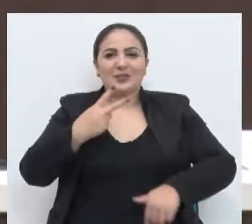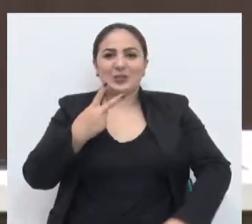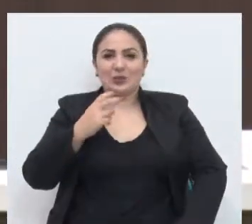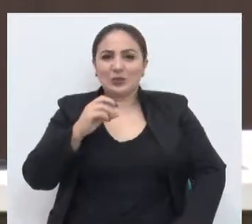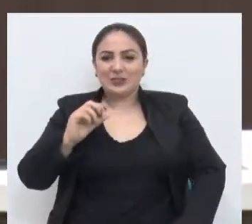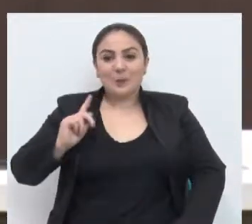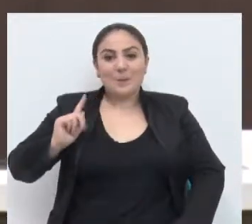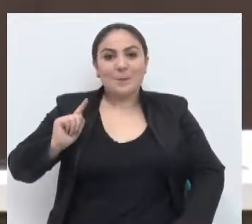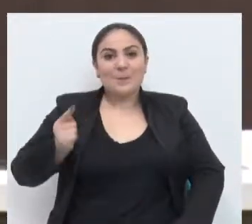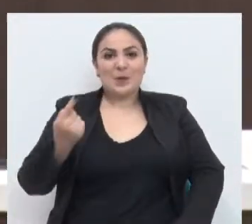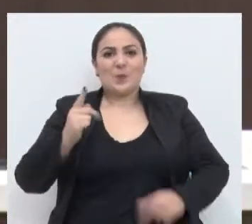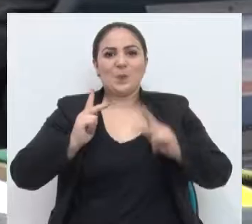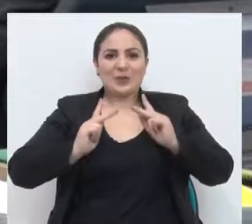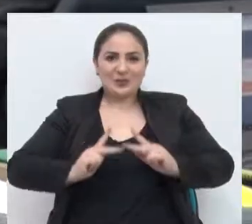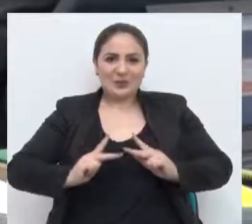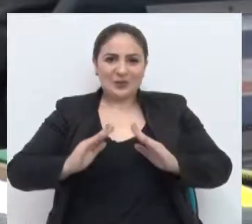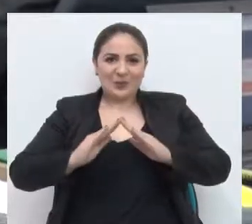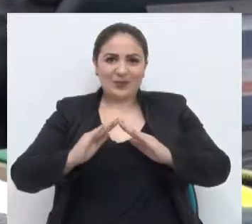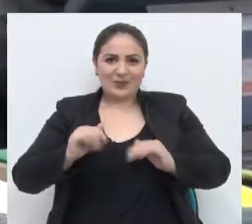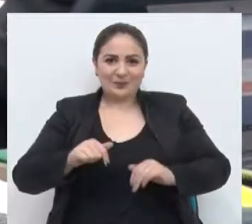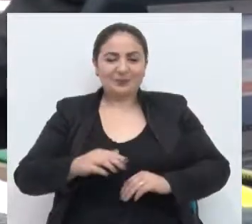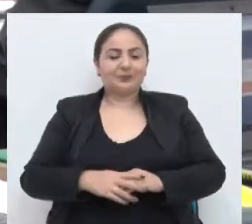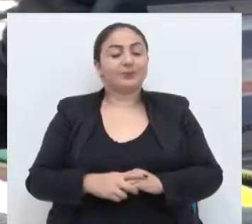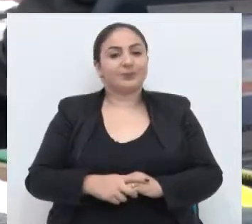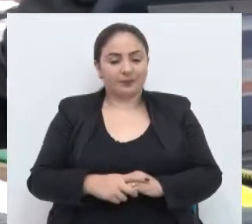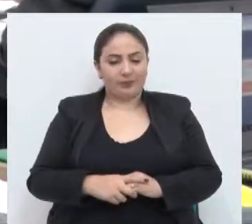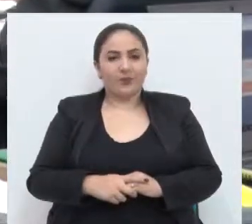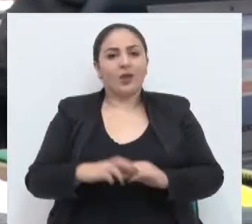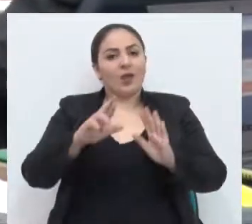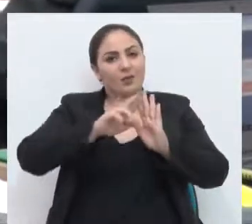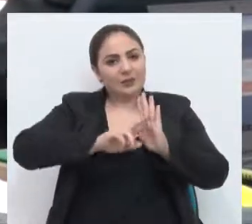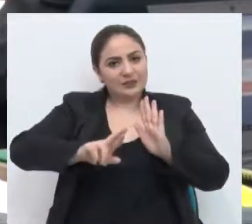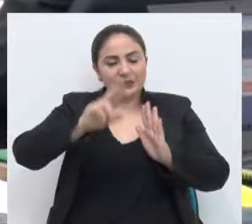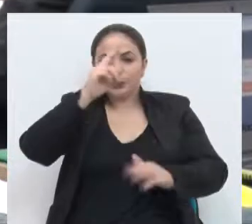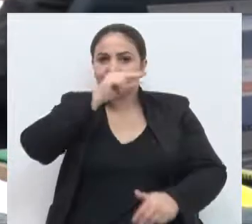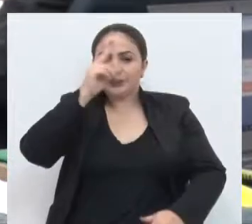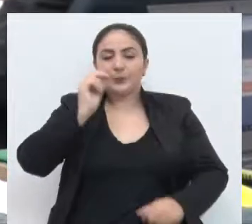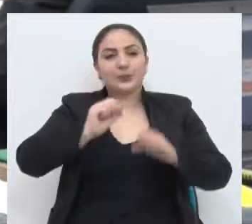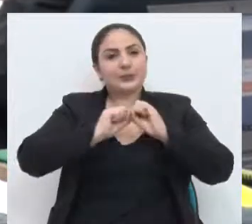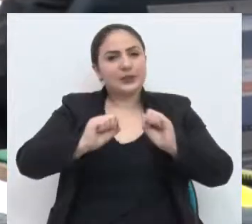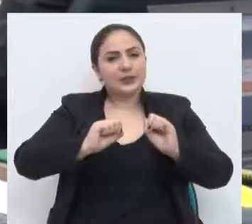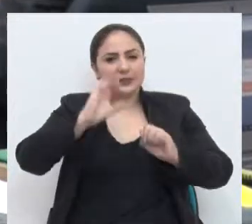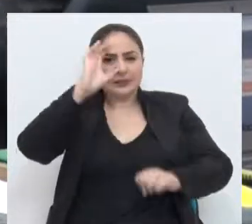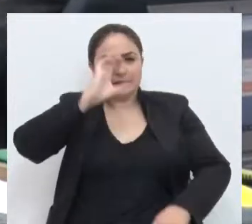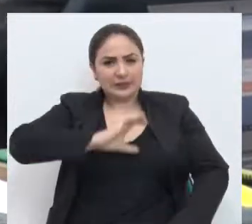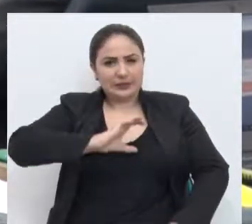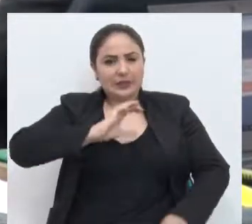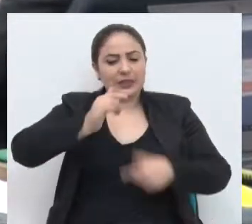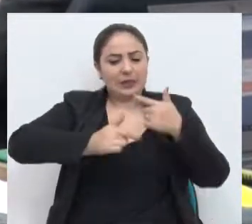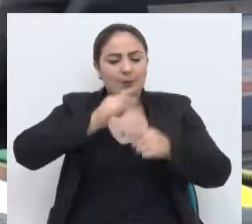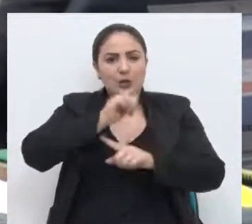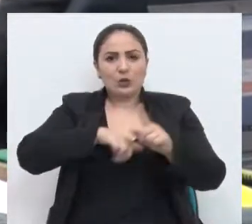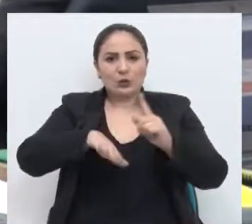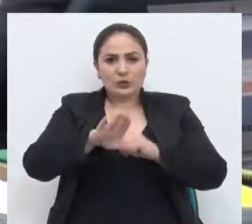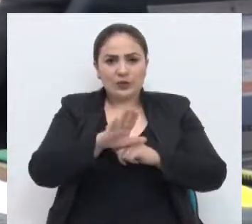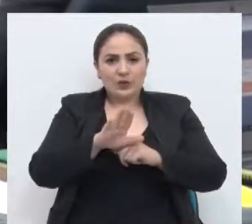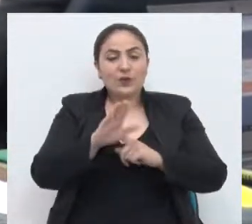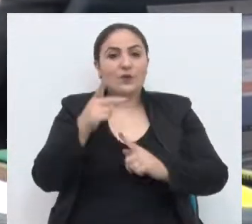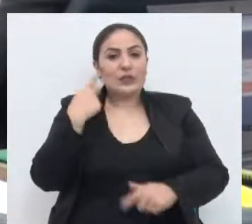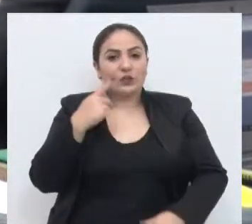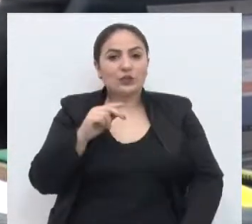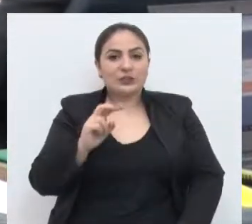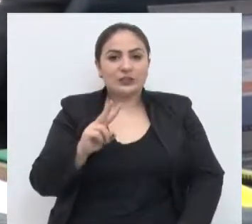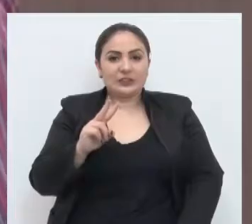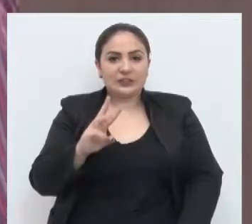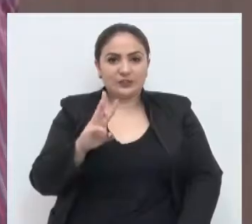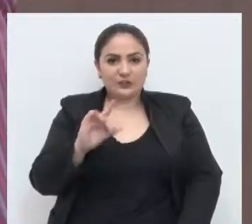de 200 mil habitantes. E representando o Poder Executivo, o secretário de Cidadania e Assistência Social,